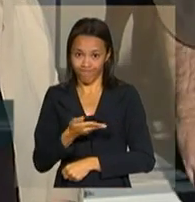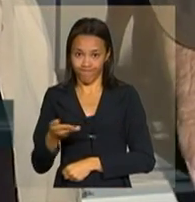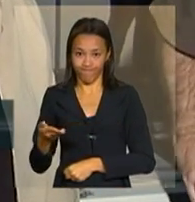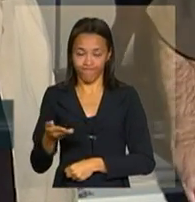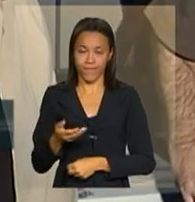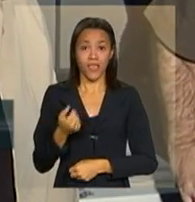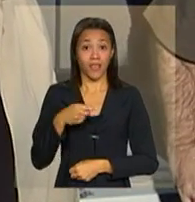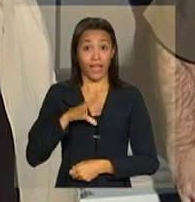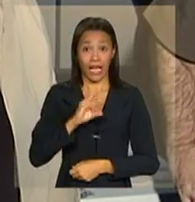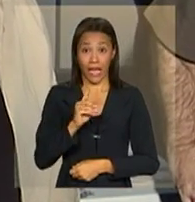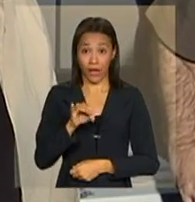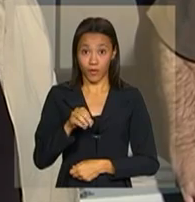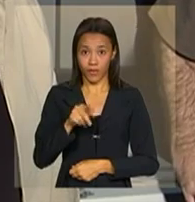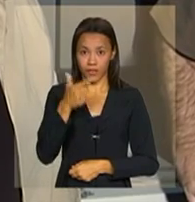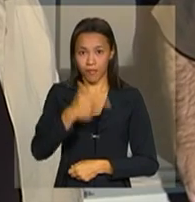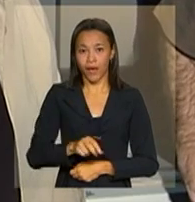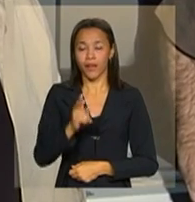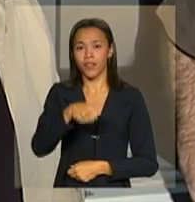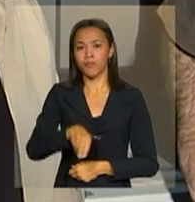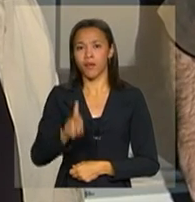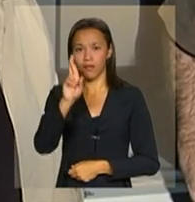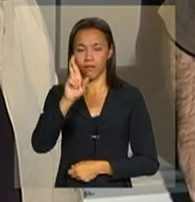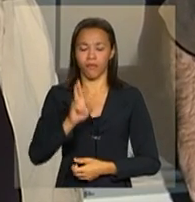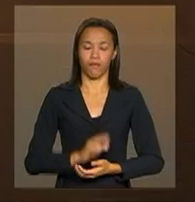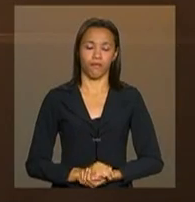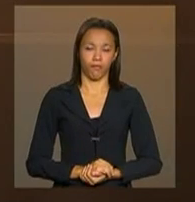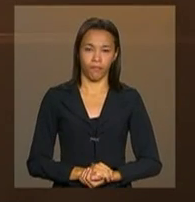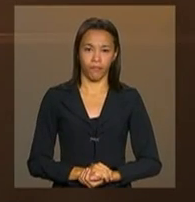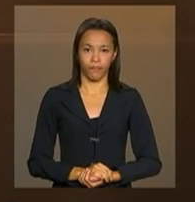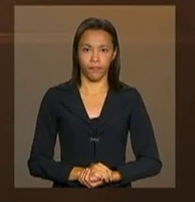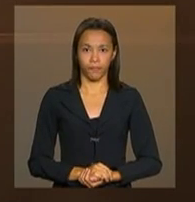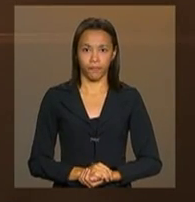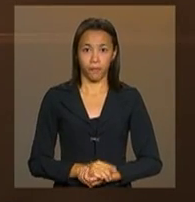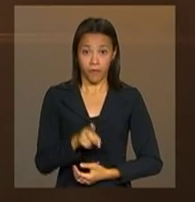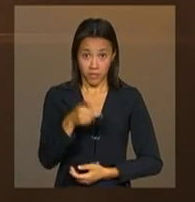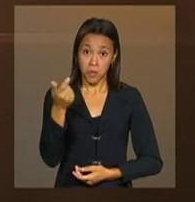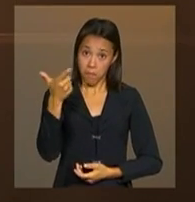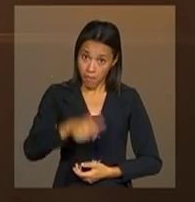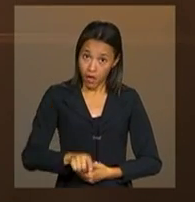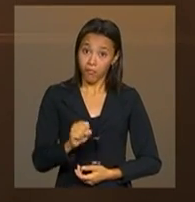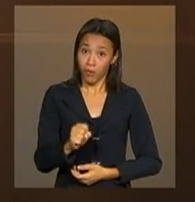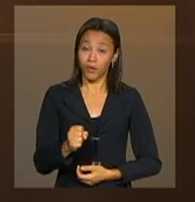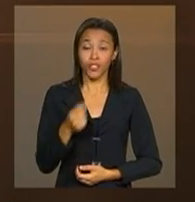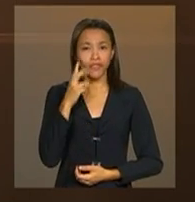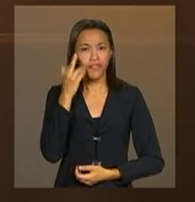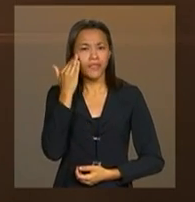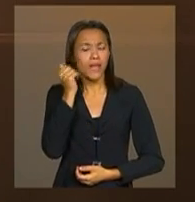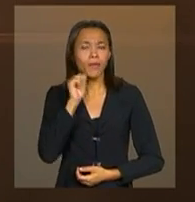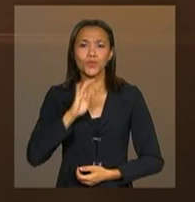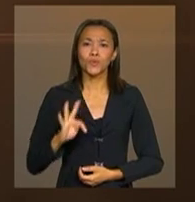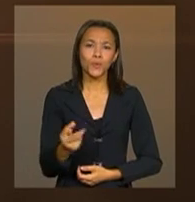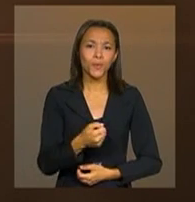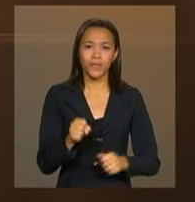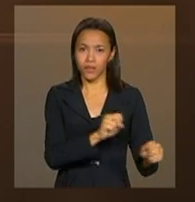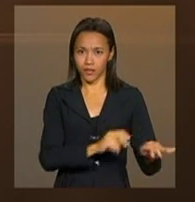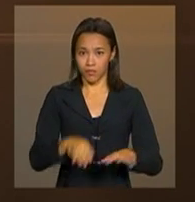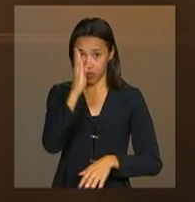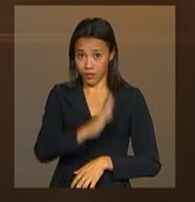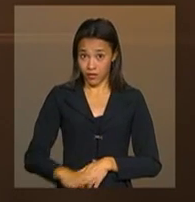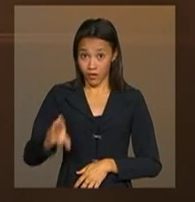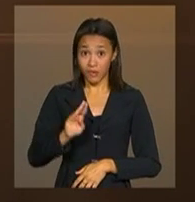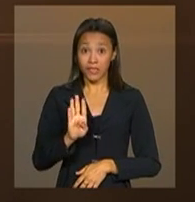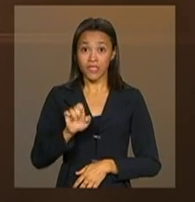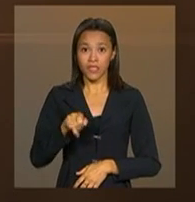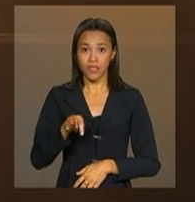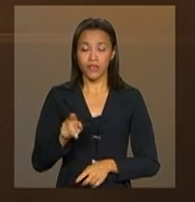robóticajk.com. Carolina Monteiro, para a TV NBR. E você pode acompanhar a cobertura completa da Semana Nacional de